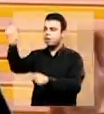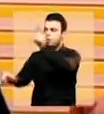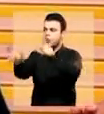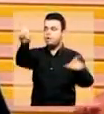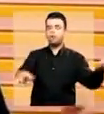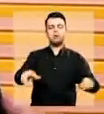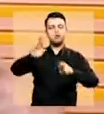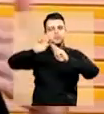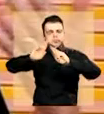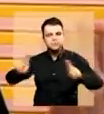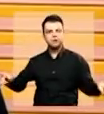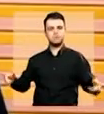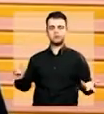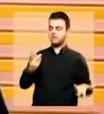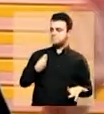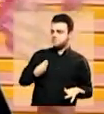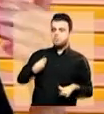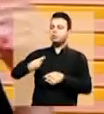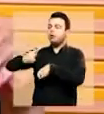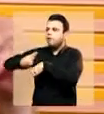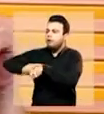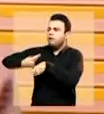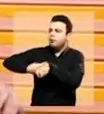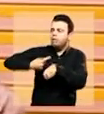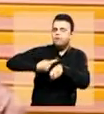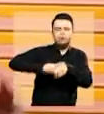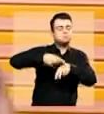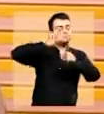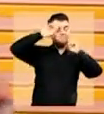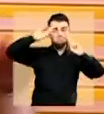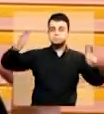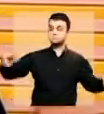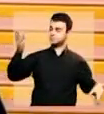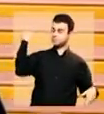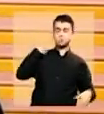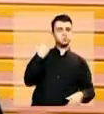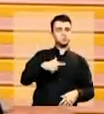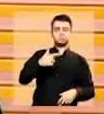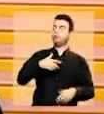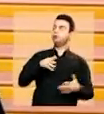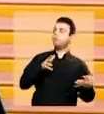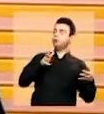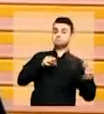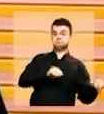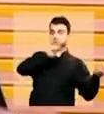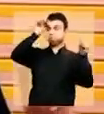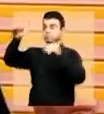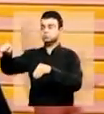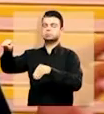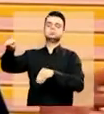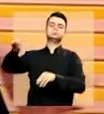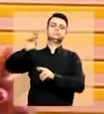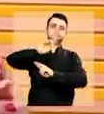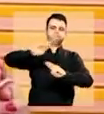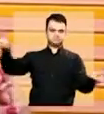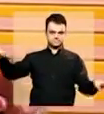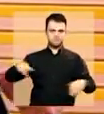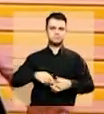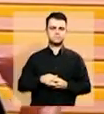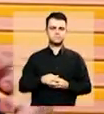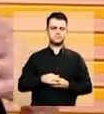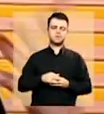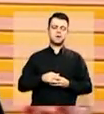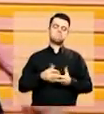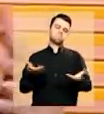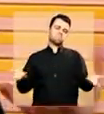vai viver experiências totalmente diferentes daquela que nós vivemos aqui no Brasil, né? Porque se a gente pensar,